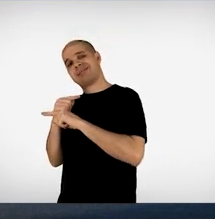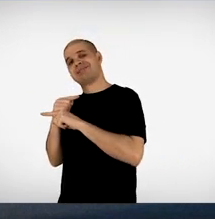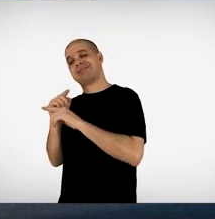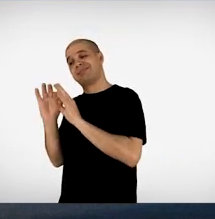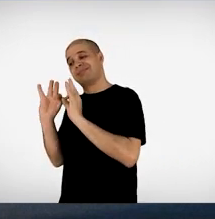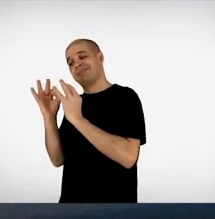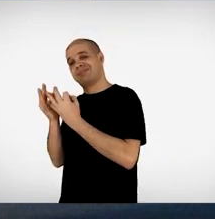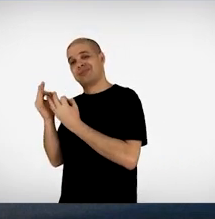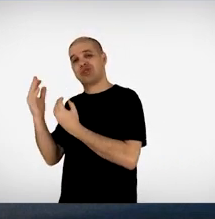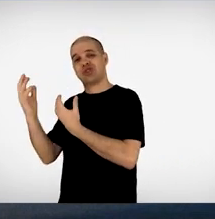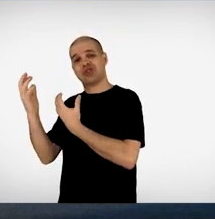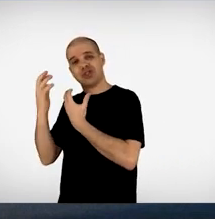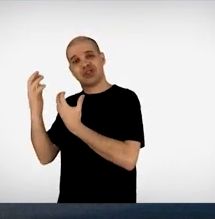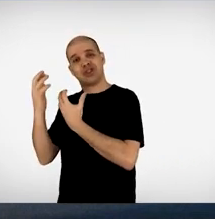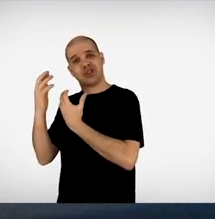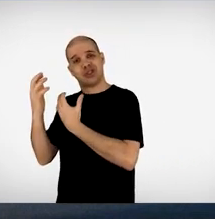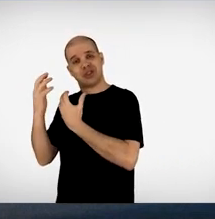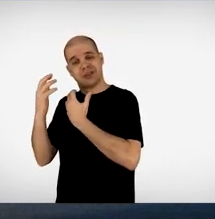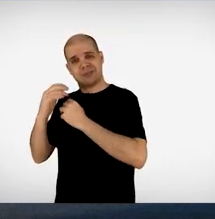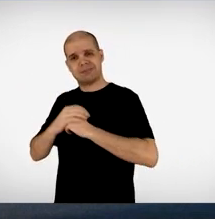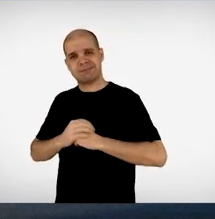testar vários trabalhos. E...